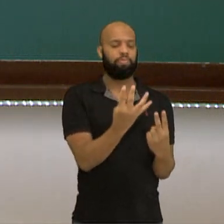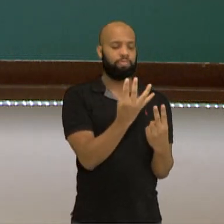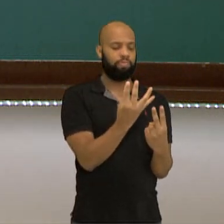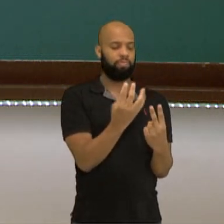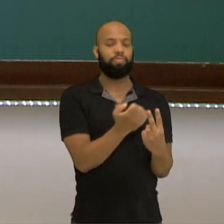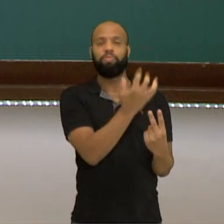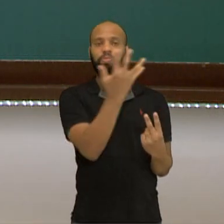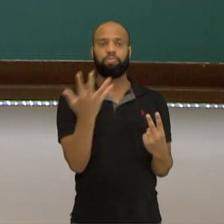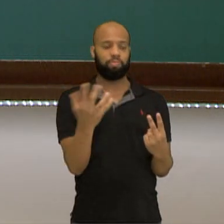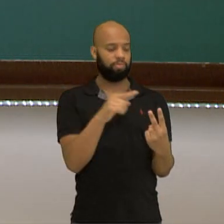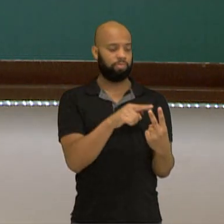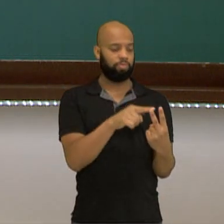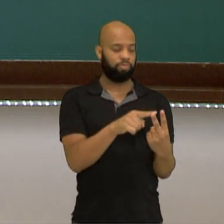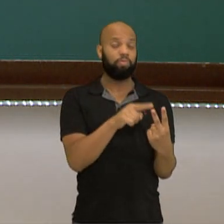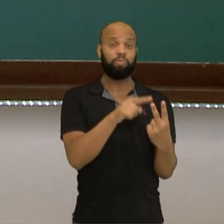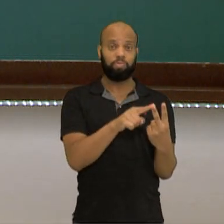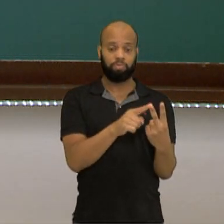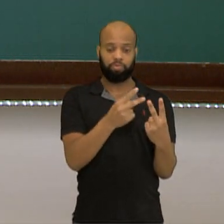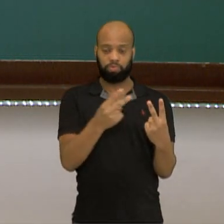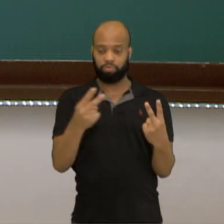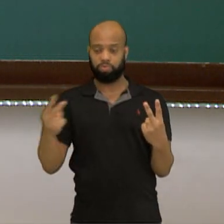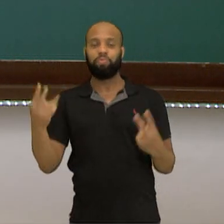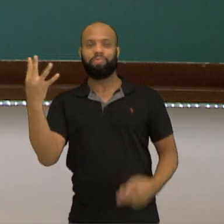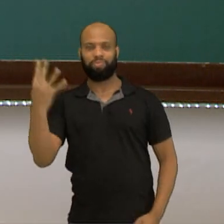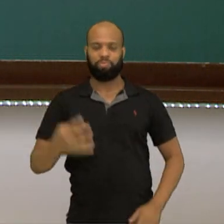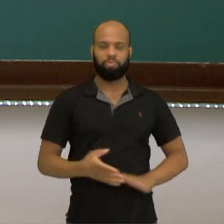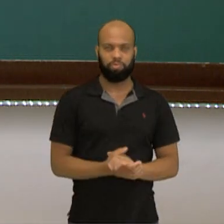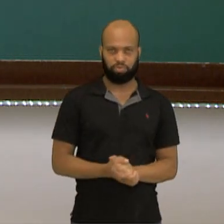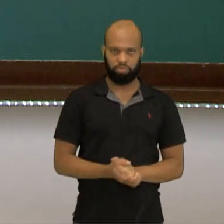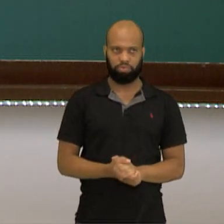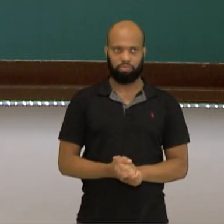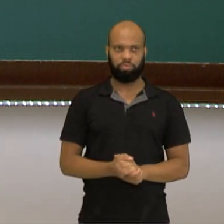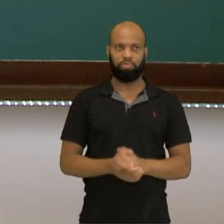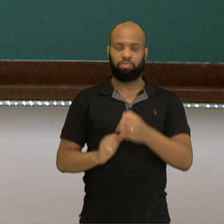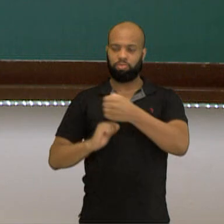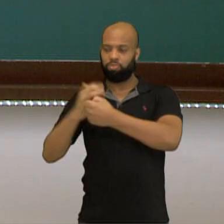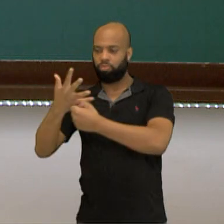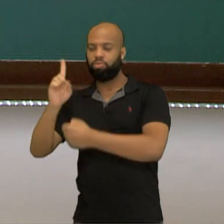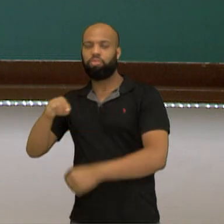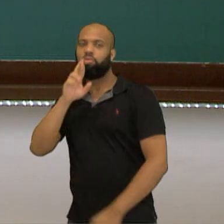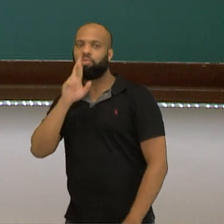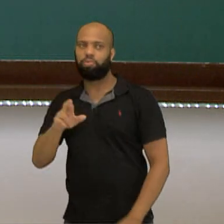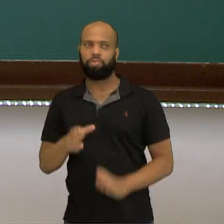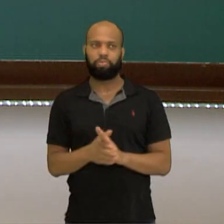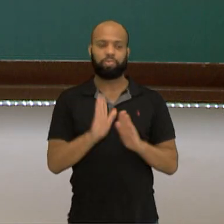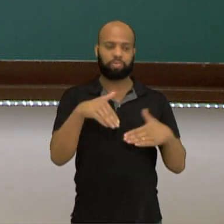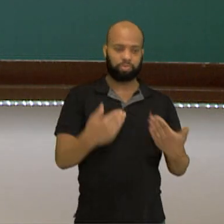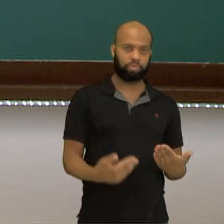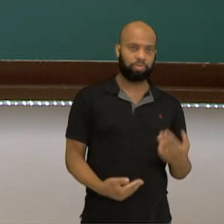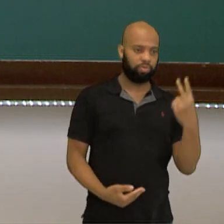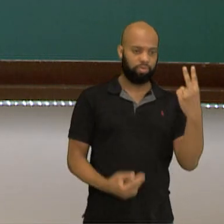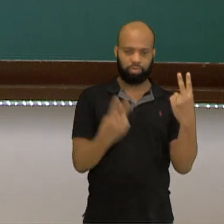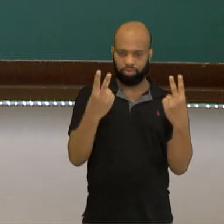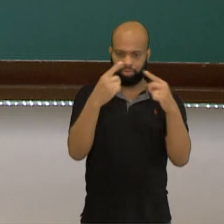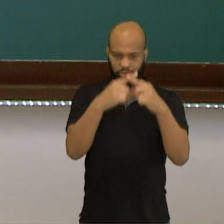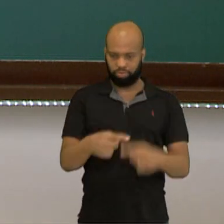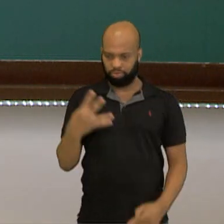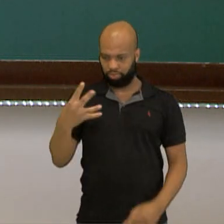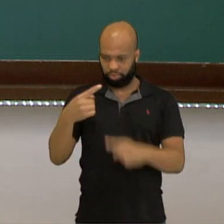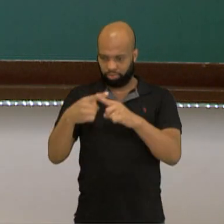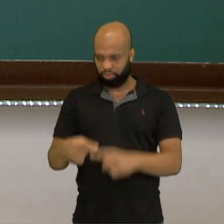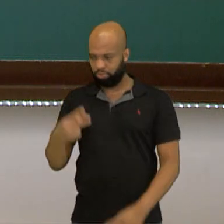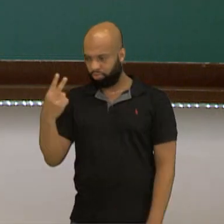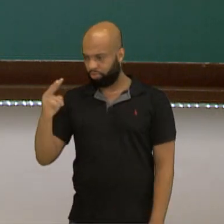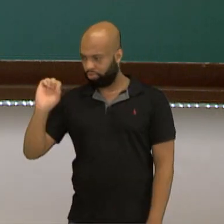quantidade de vezes que o fator vai se repetir. E a potência é o resultado dessa multiplicação. Então, por exemplo, 2 vezes 2, 4 vezes 2, 8 vezes